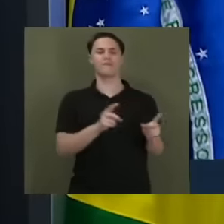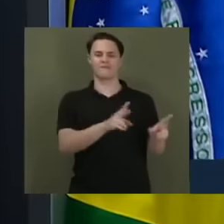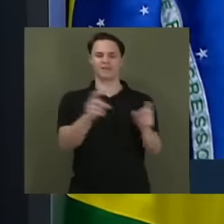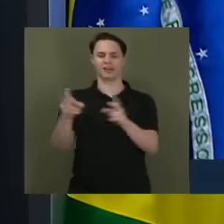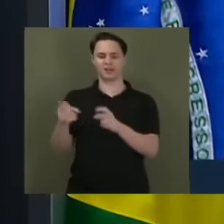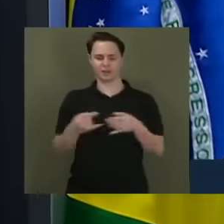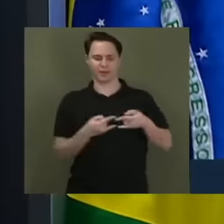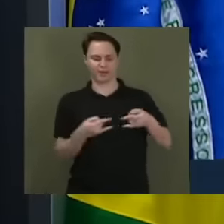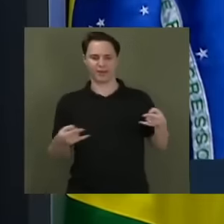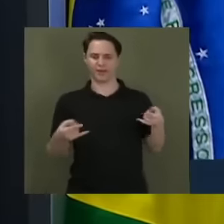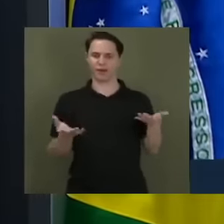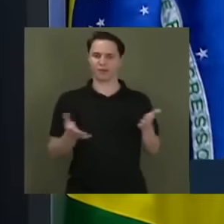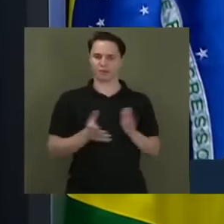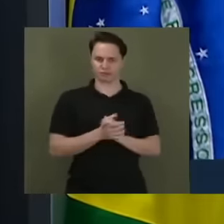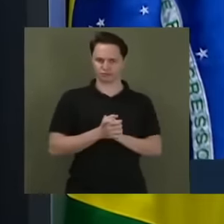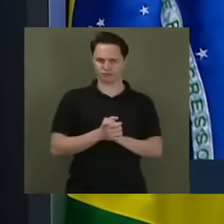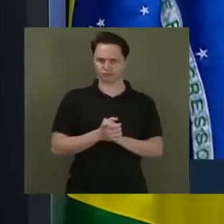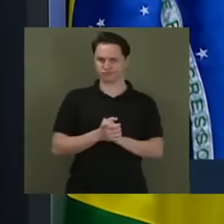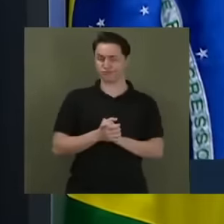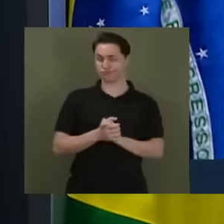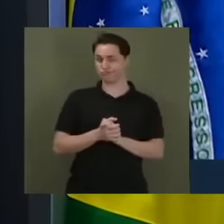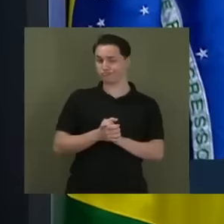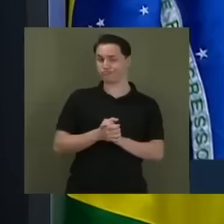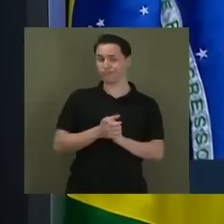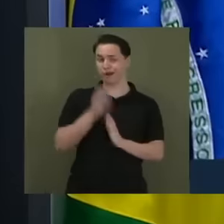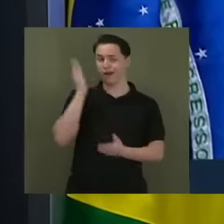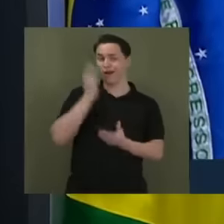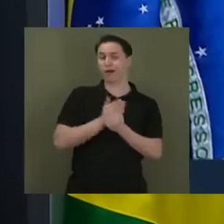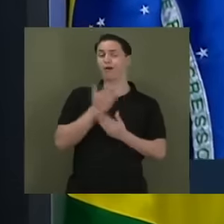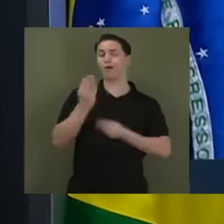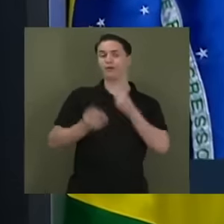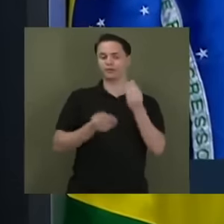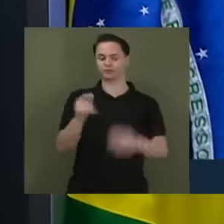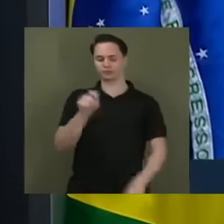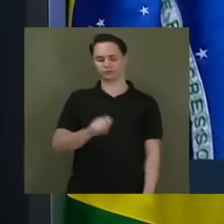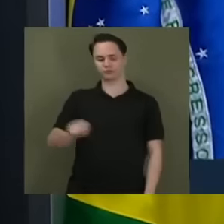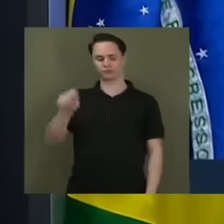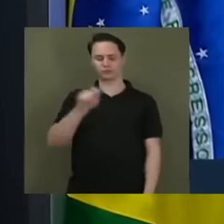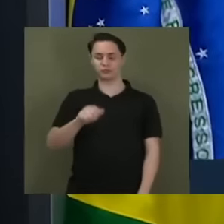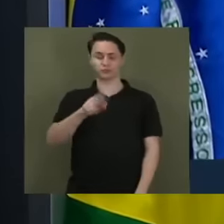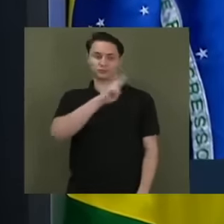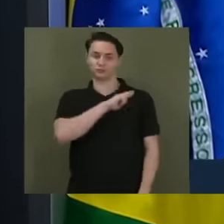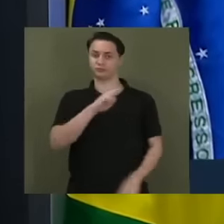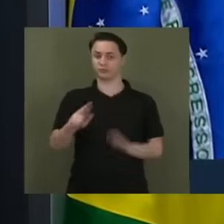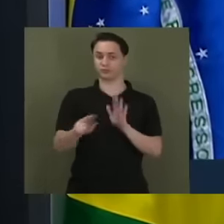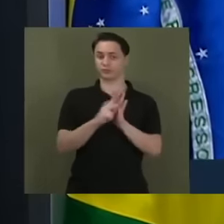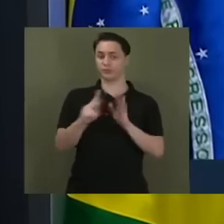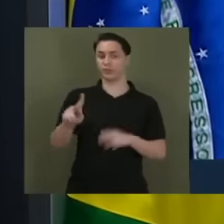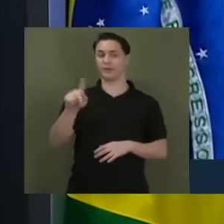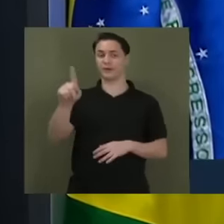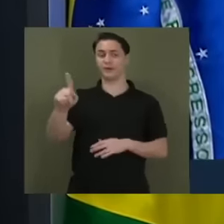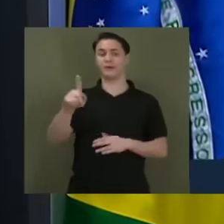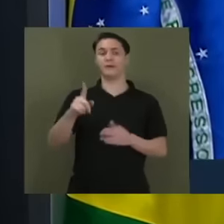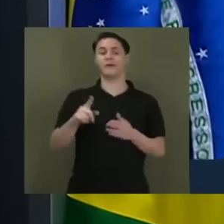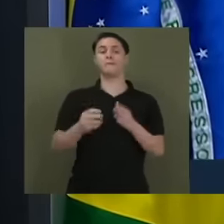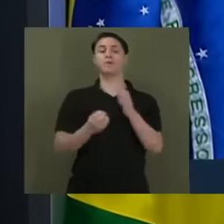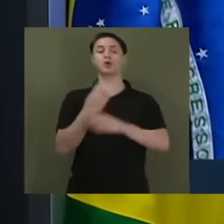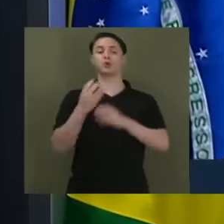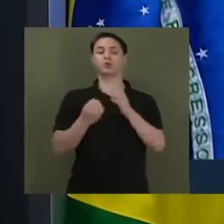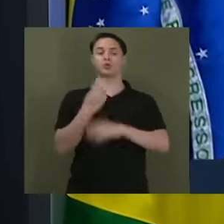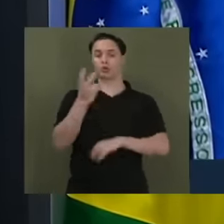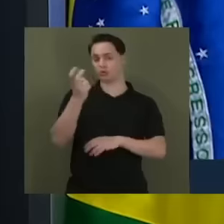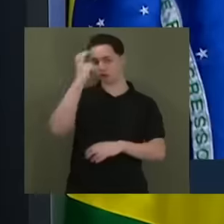engraçado a ação foi movida por uma associação dirigida pela produtora cultural Paula